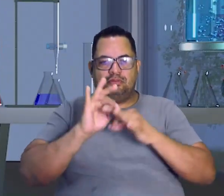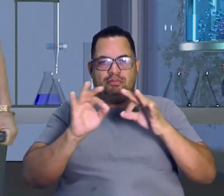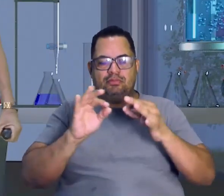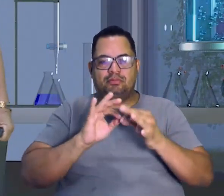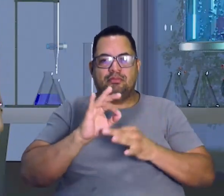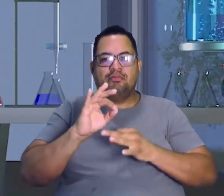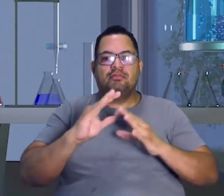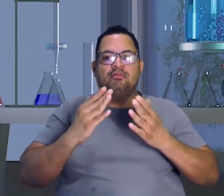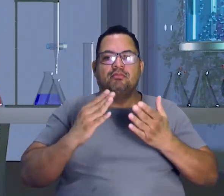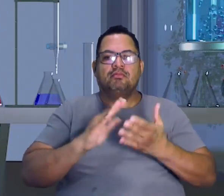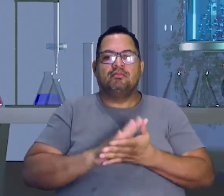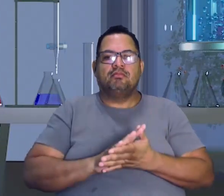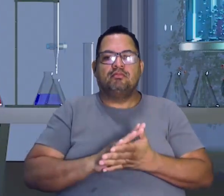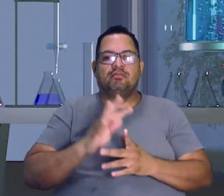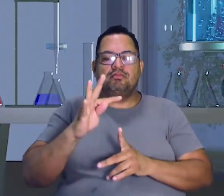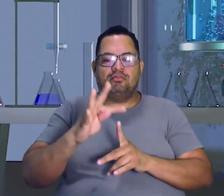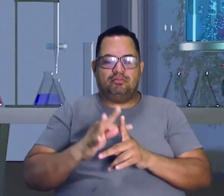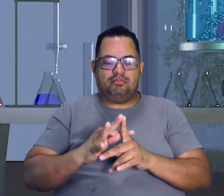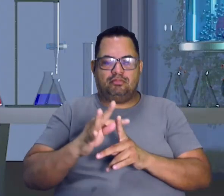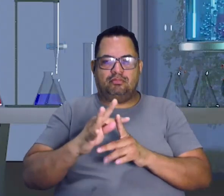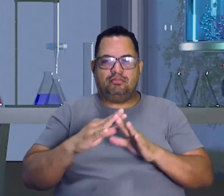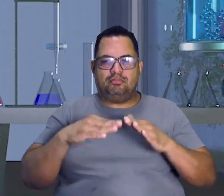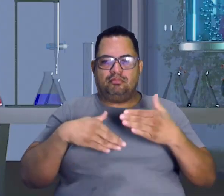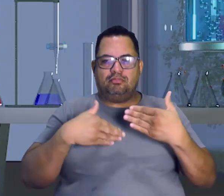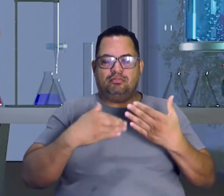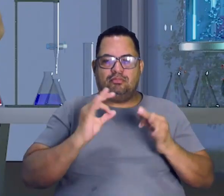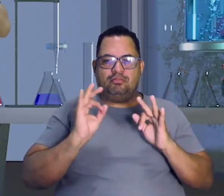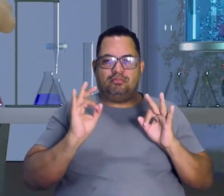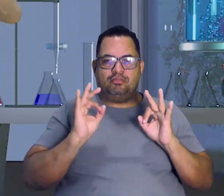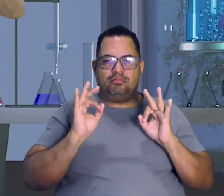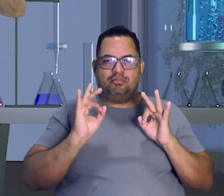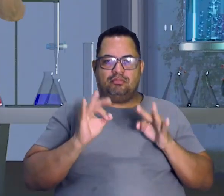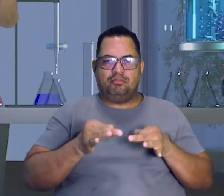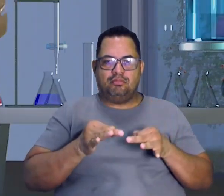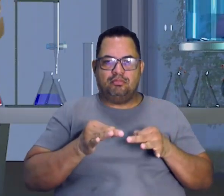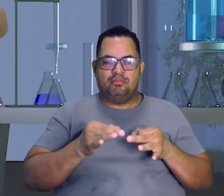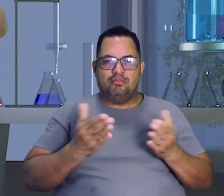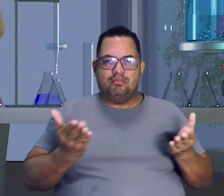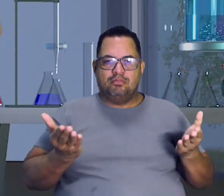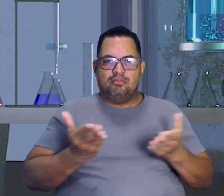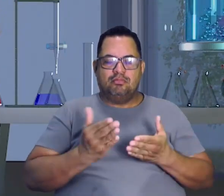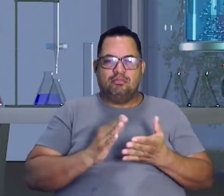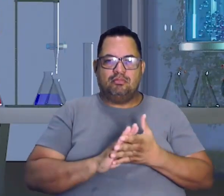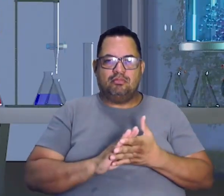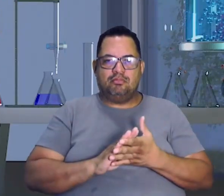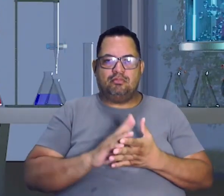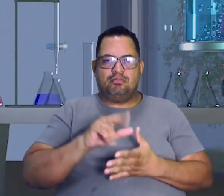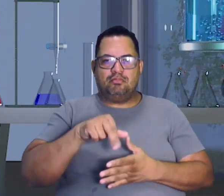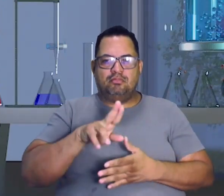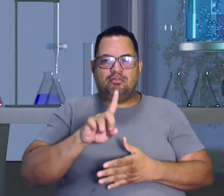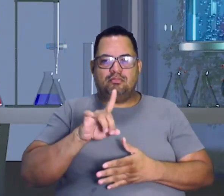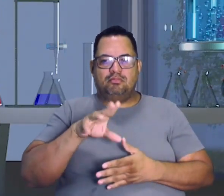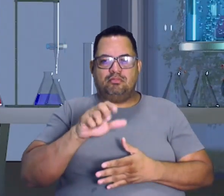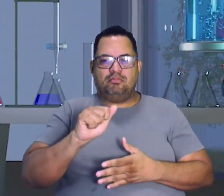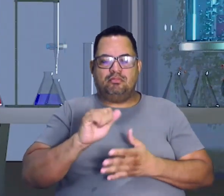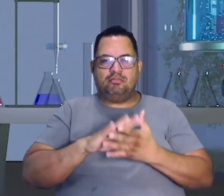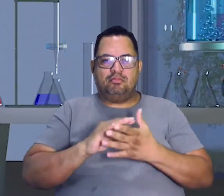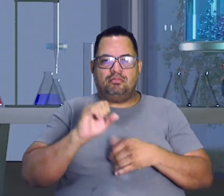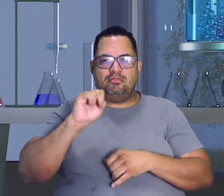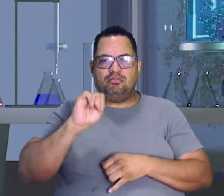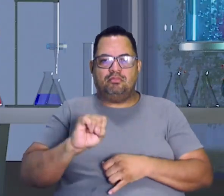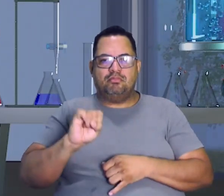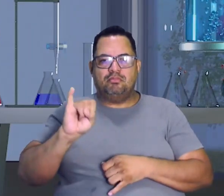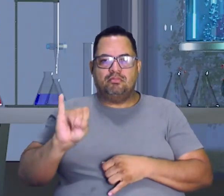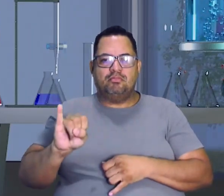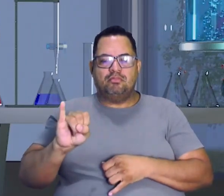medir temperatura, enfim, tá joia? Nós estamos falando aqui das unidades